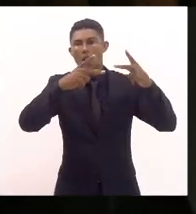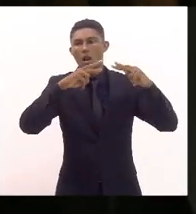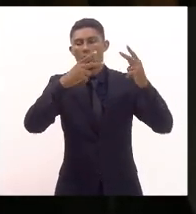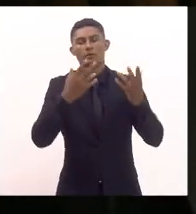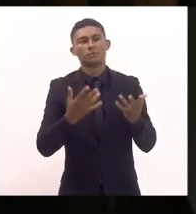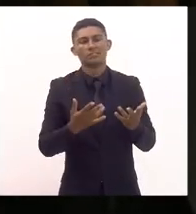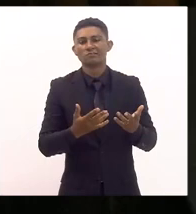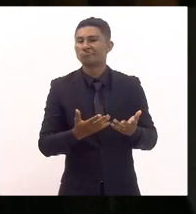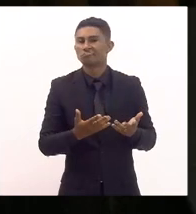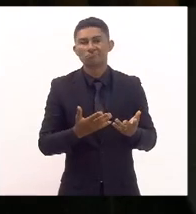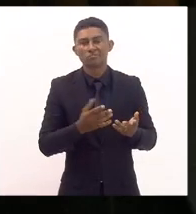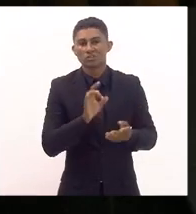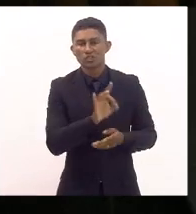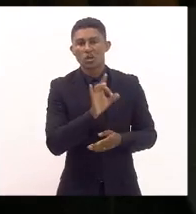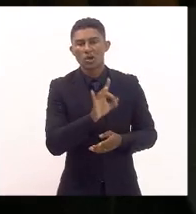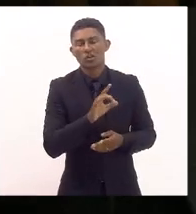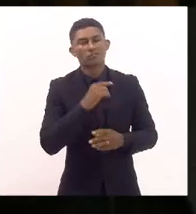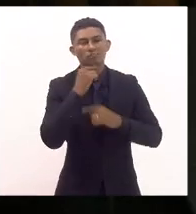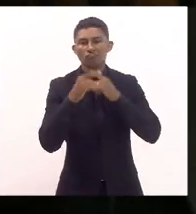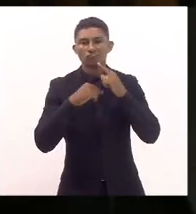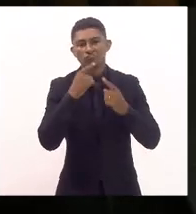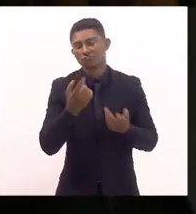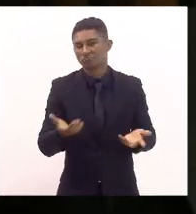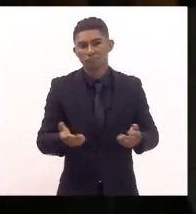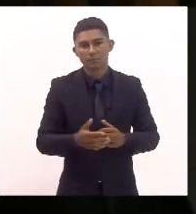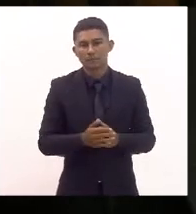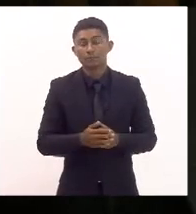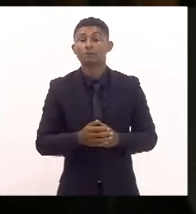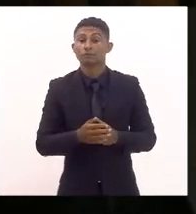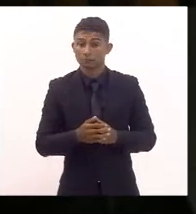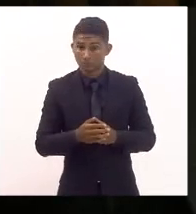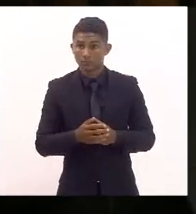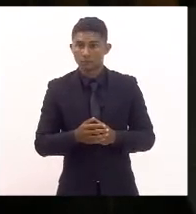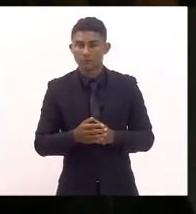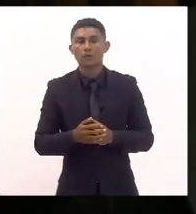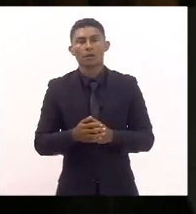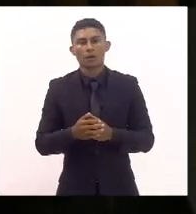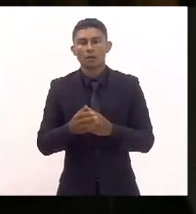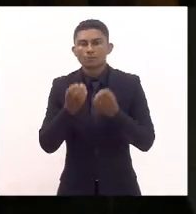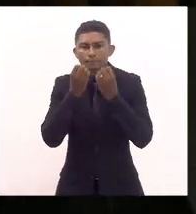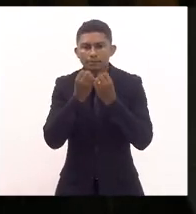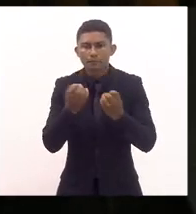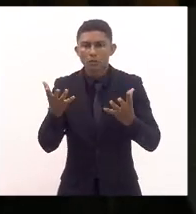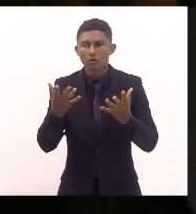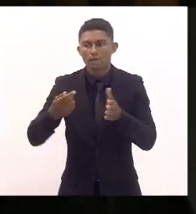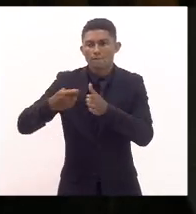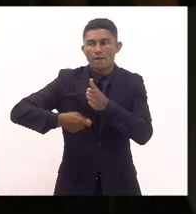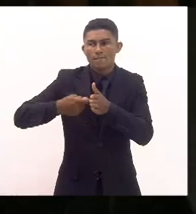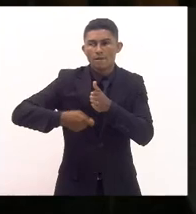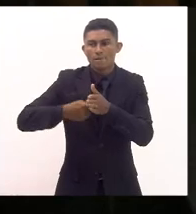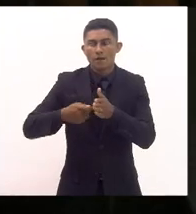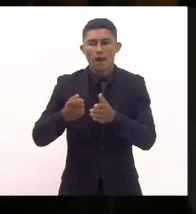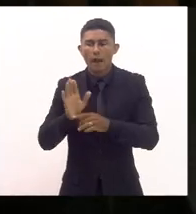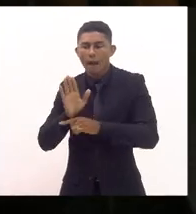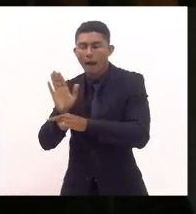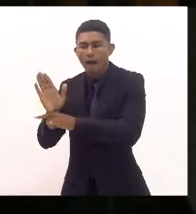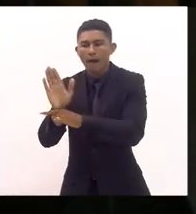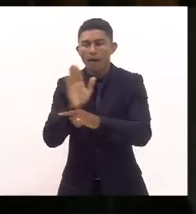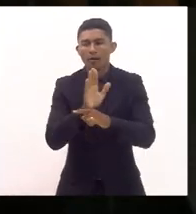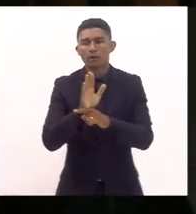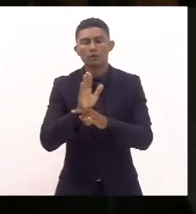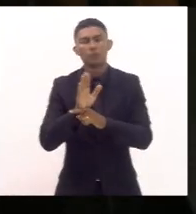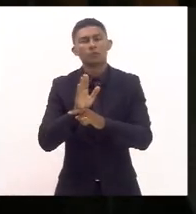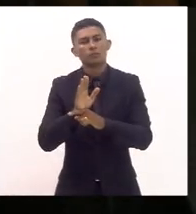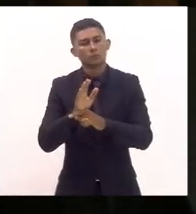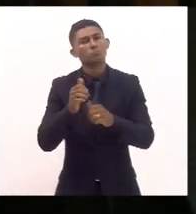bem essa questão o benefício fiscal é possível o benefício